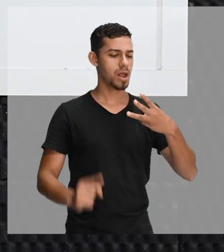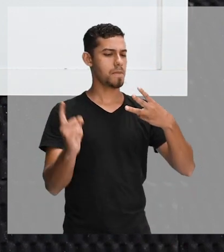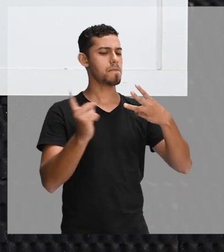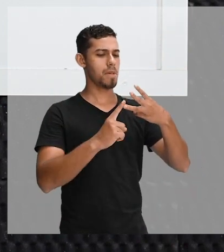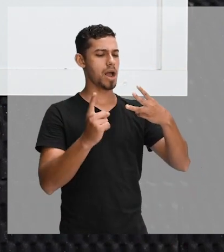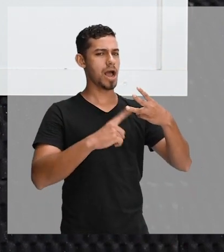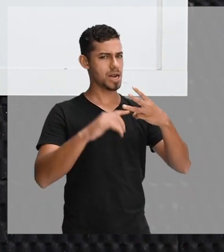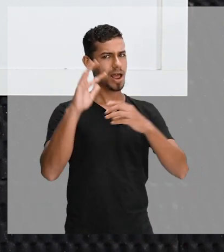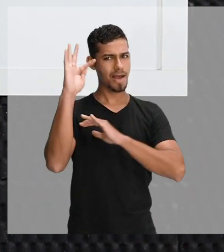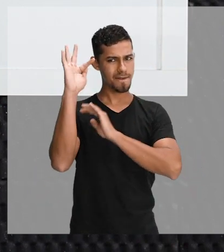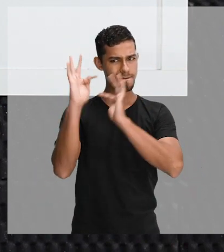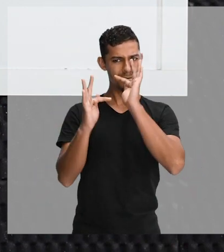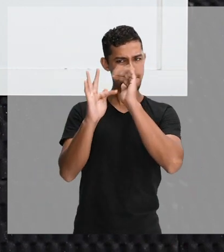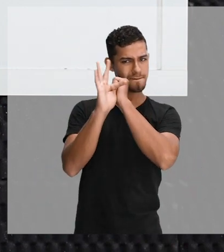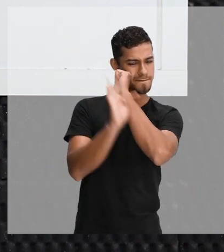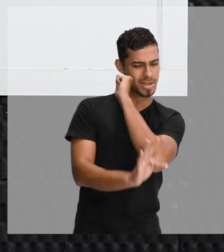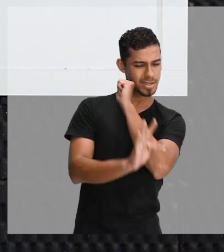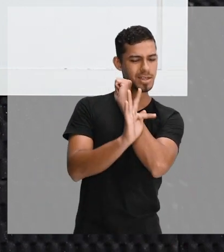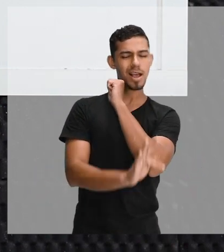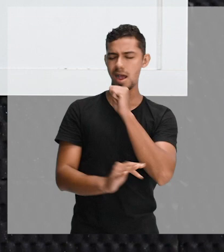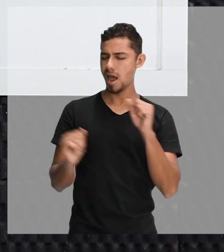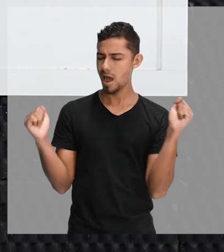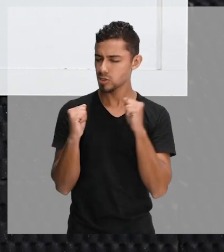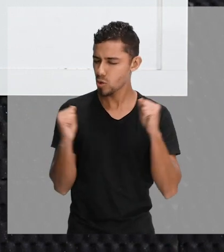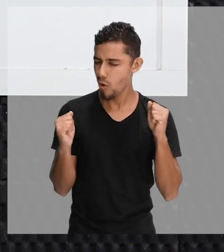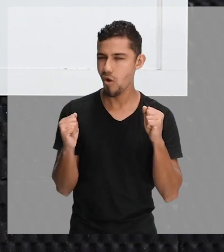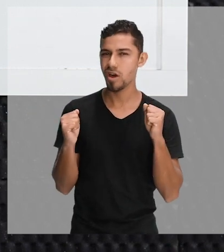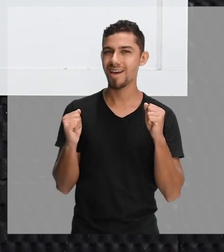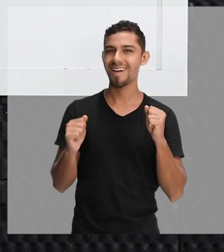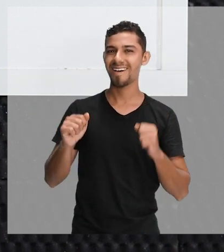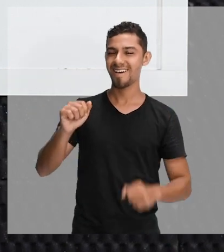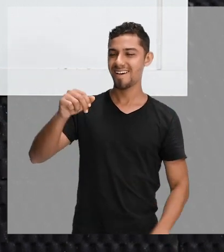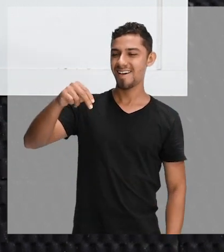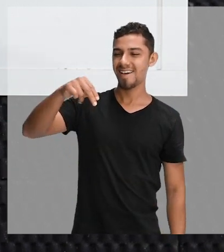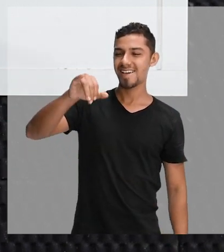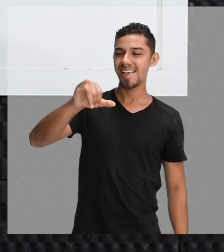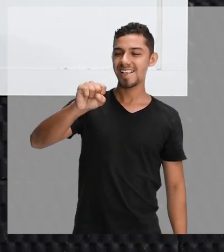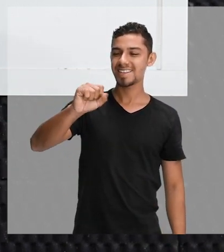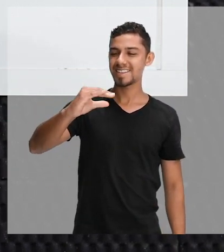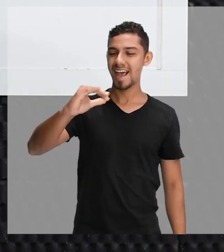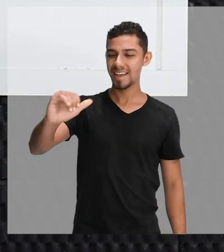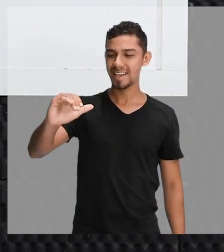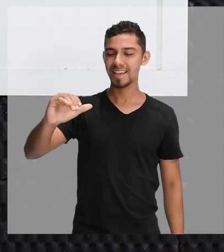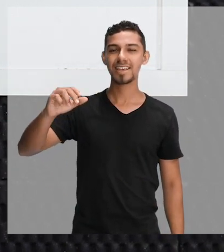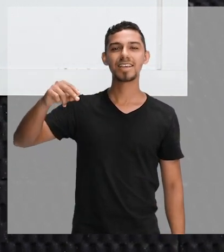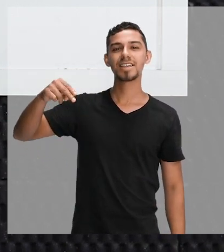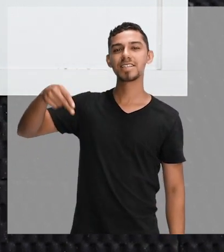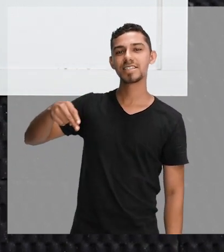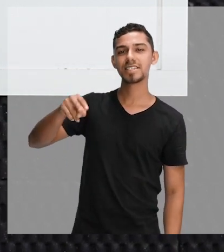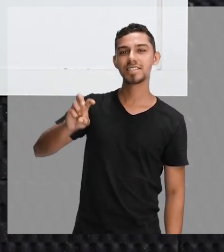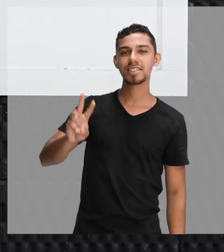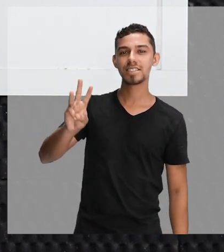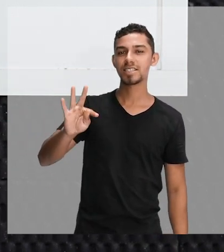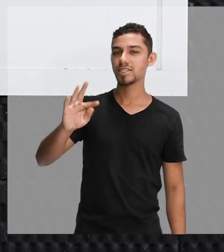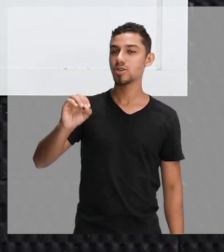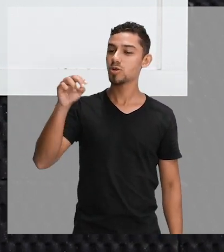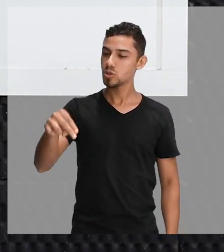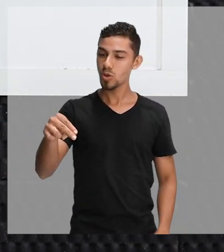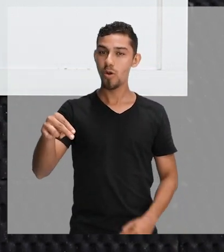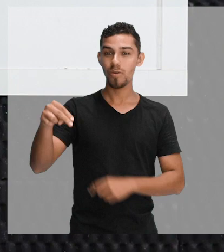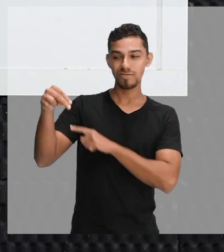física a galera adora, Isaac Newton, certo? Além deles, nós temos Copérnico, Kepler,